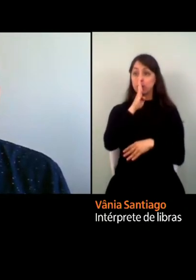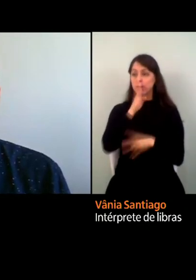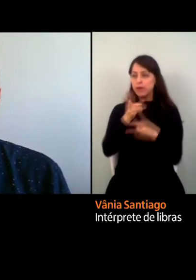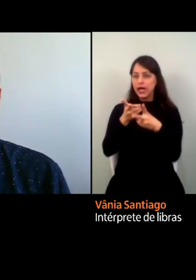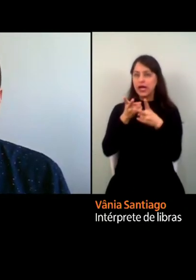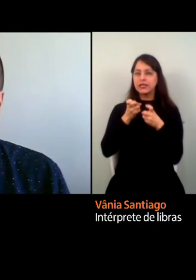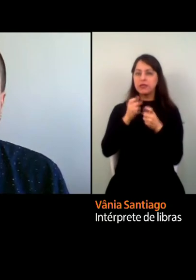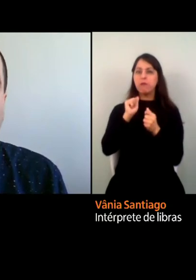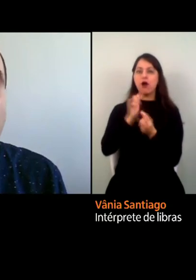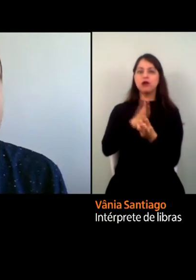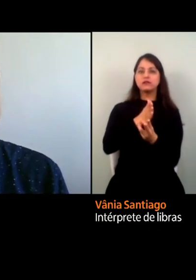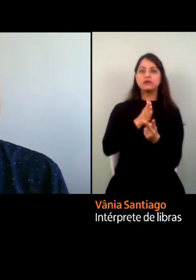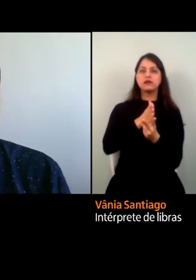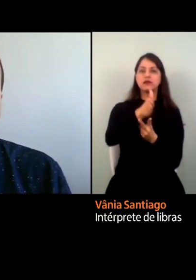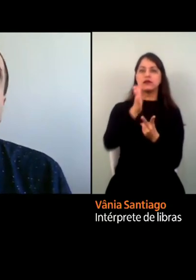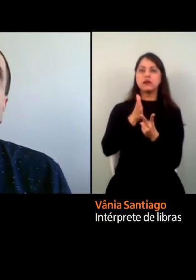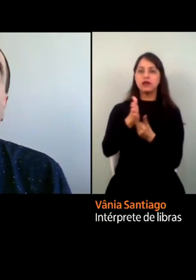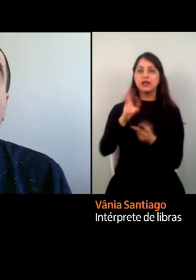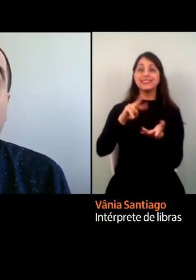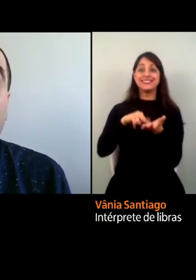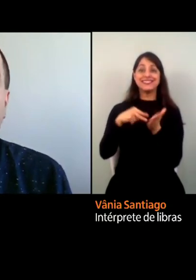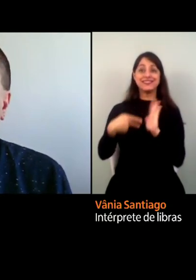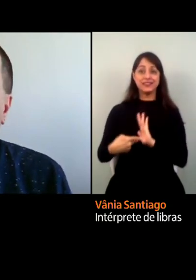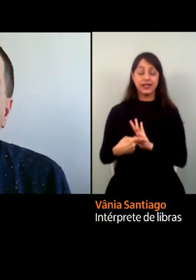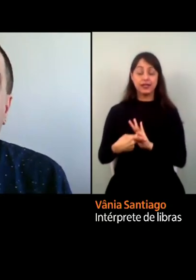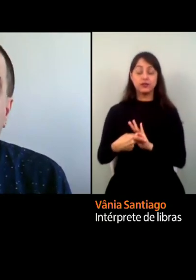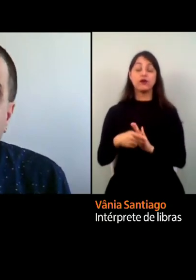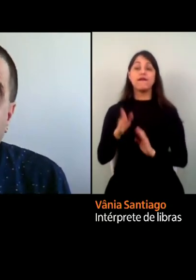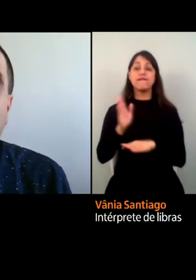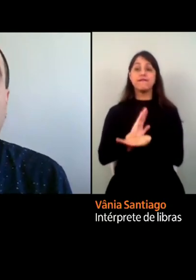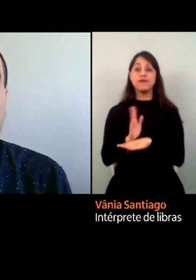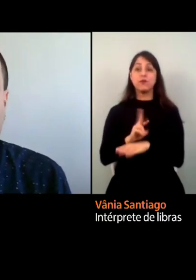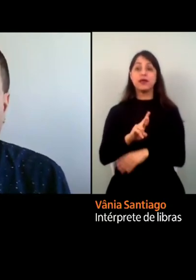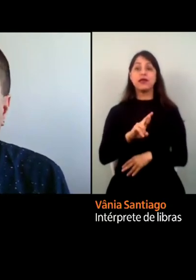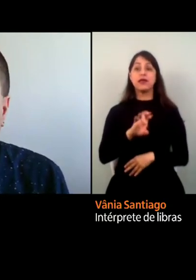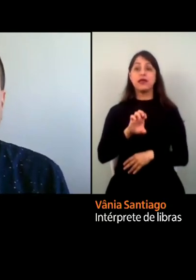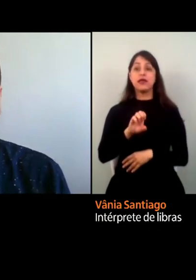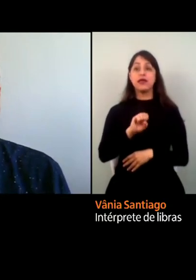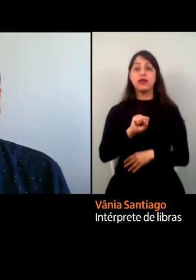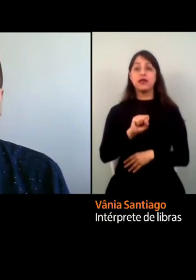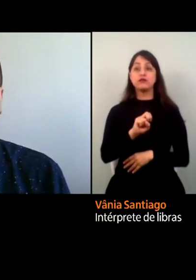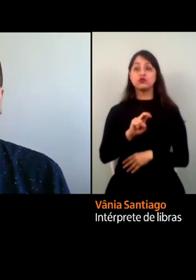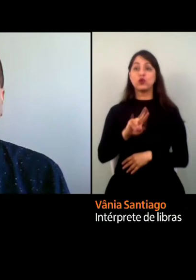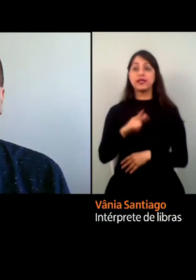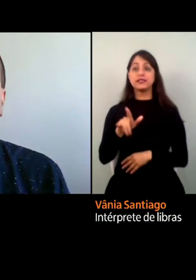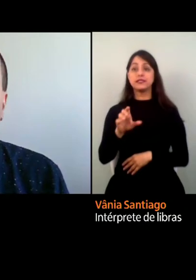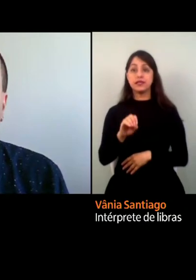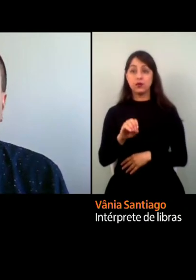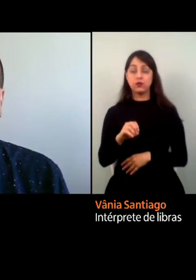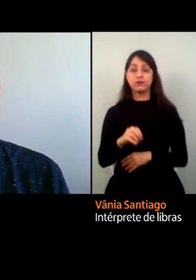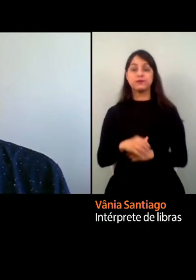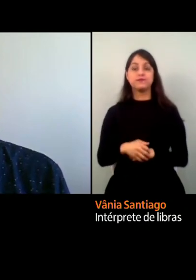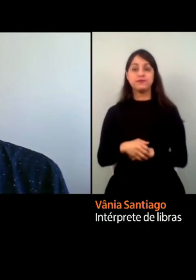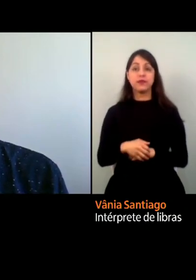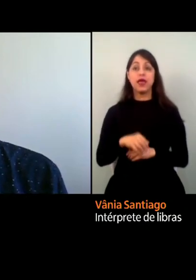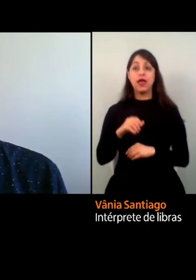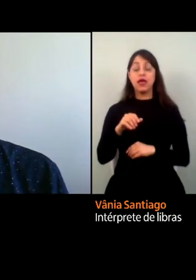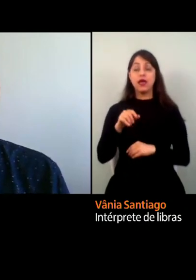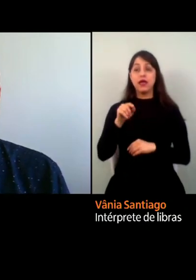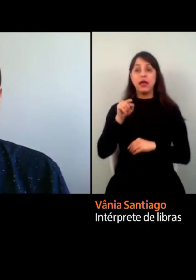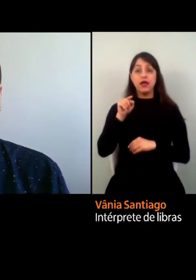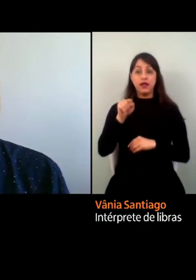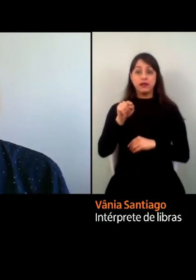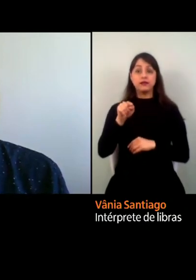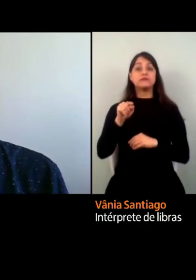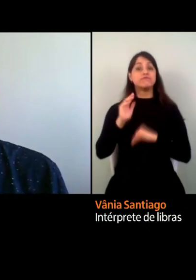de 1989, Arthur Omar eviscera o choque ao compor um ofício